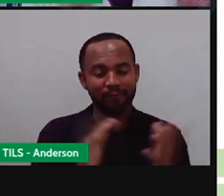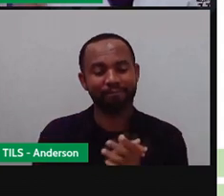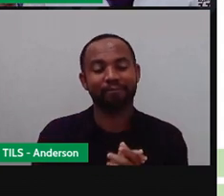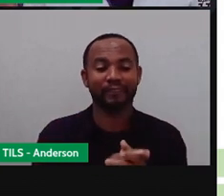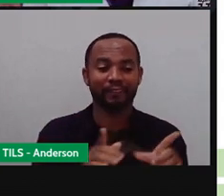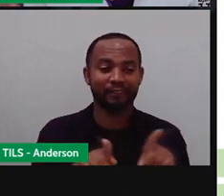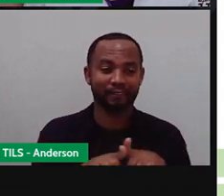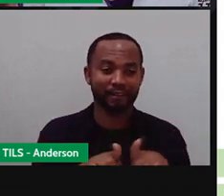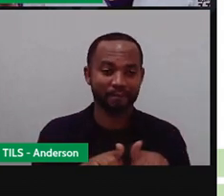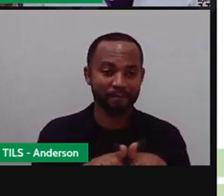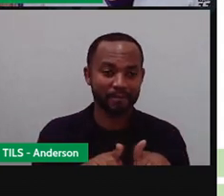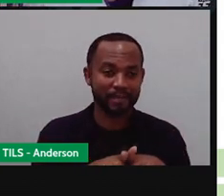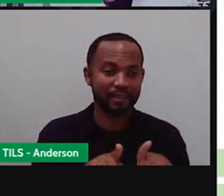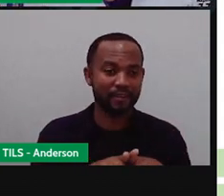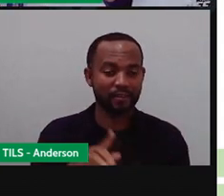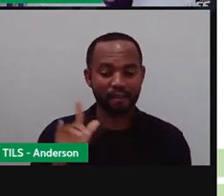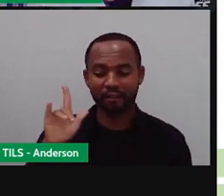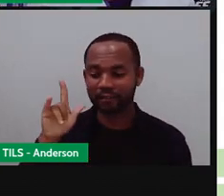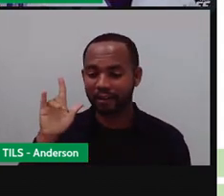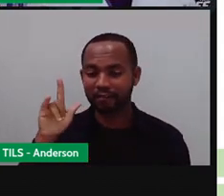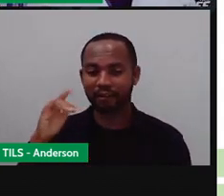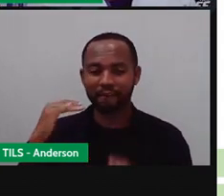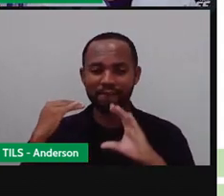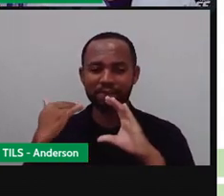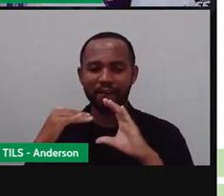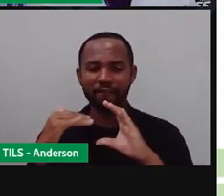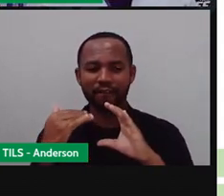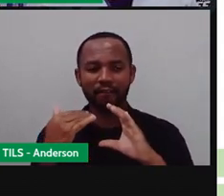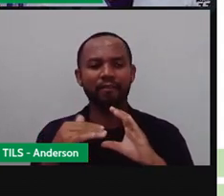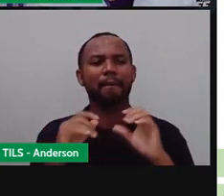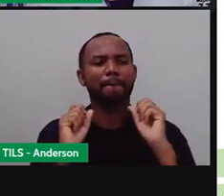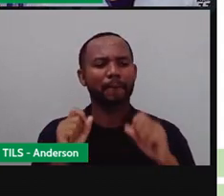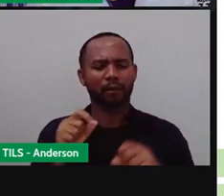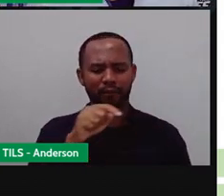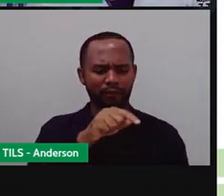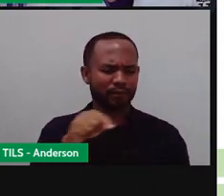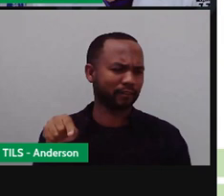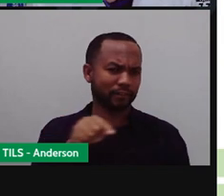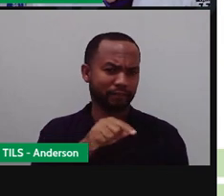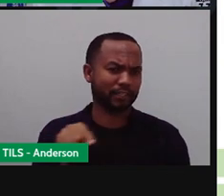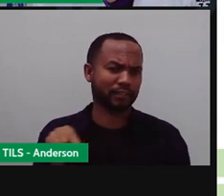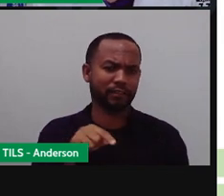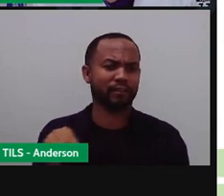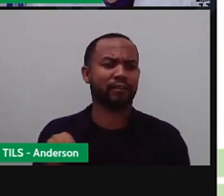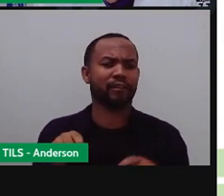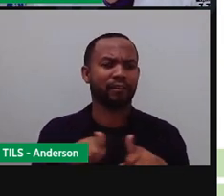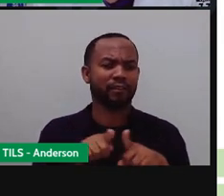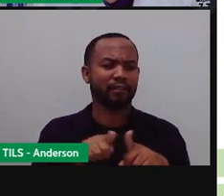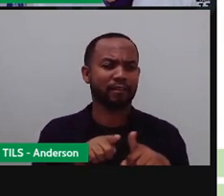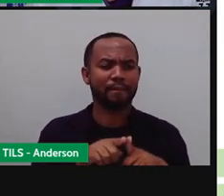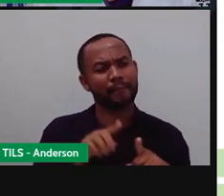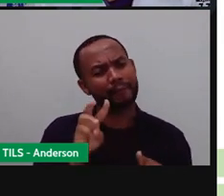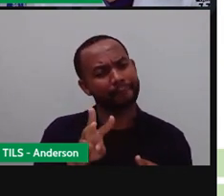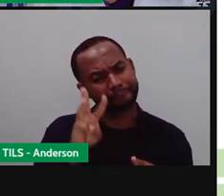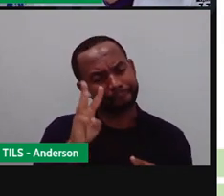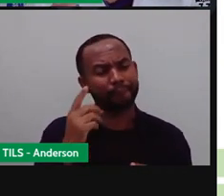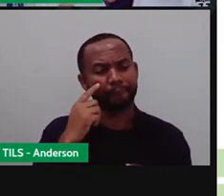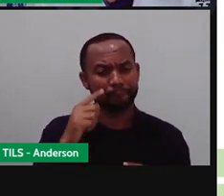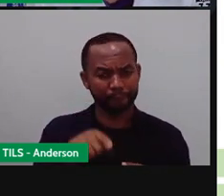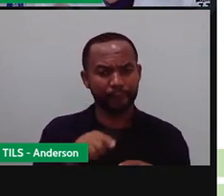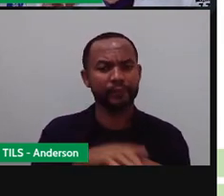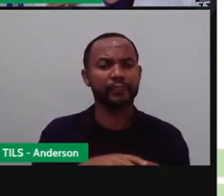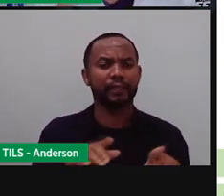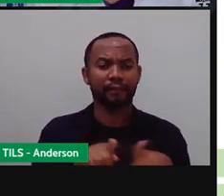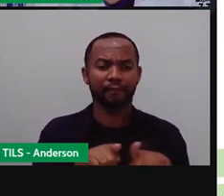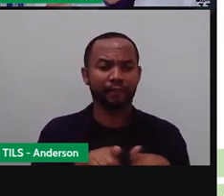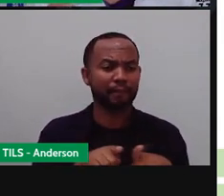gente, deixa aquele comentário maravilhoso aí, né? E se inscreve no canal da Seduc. Mas